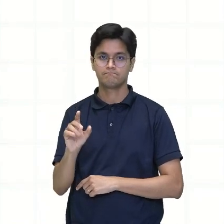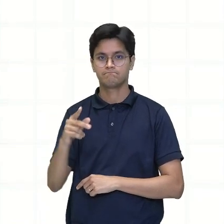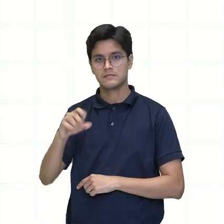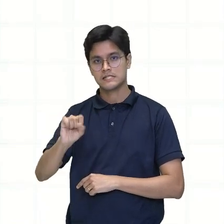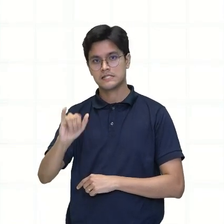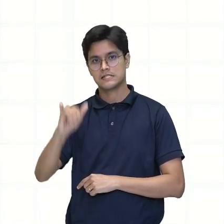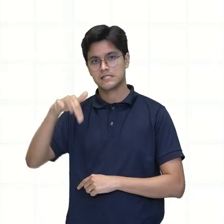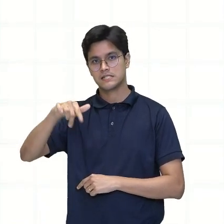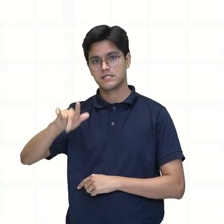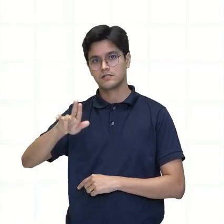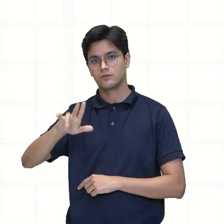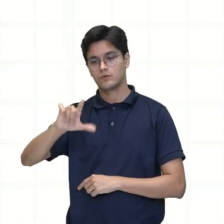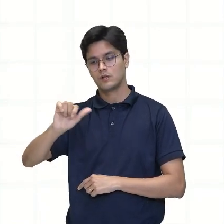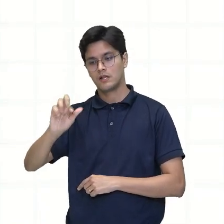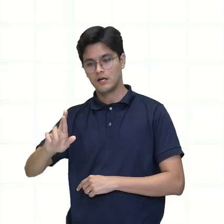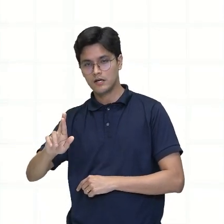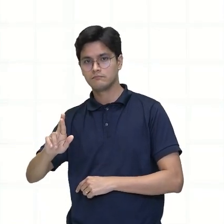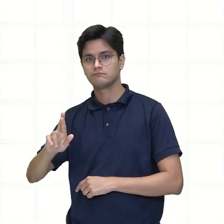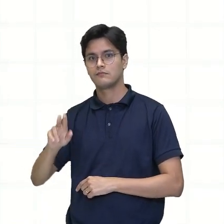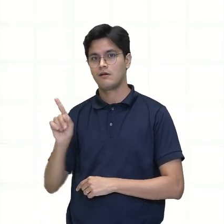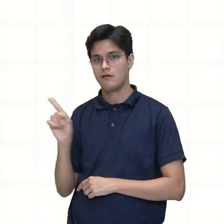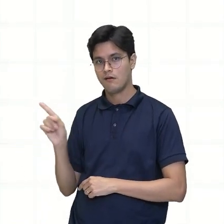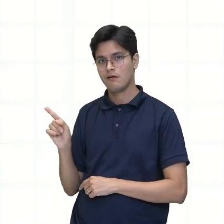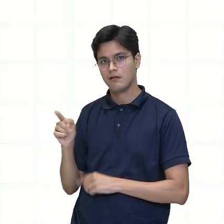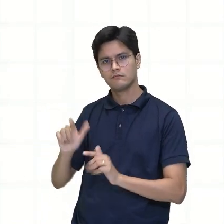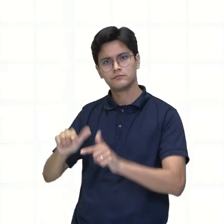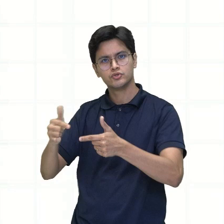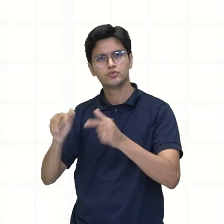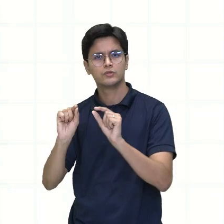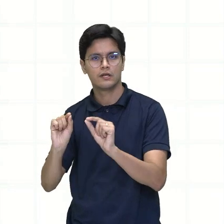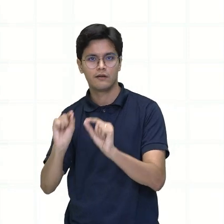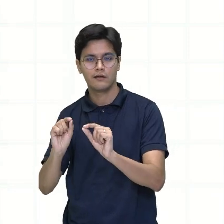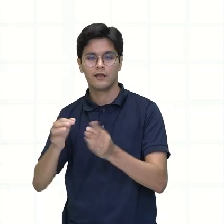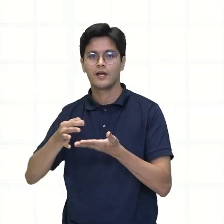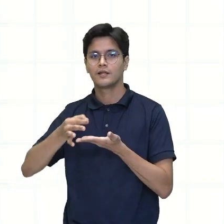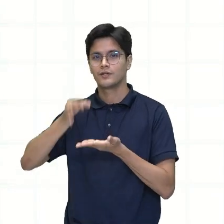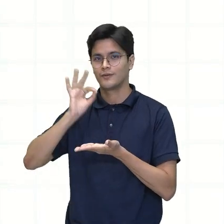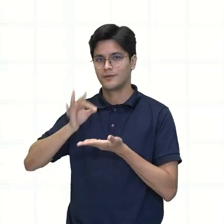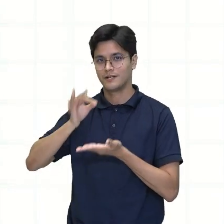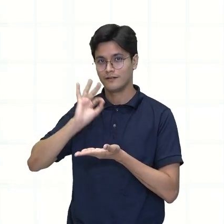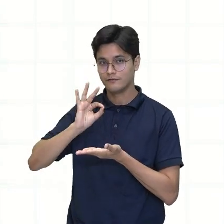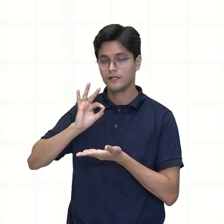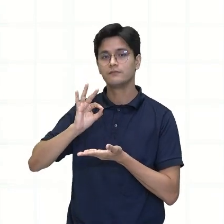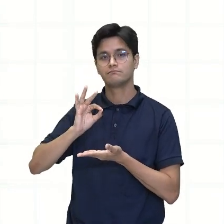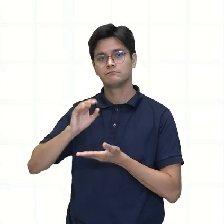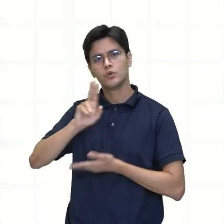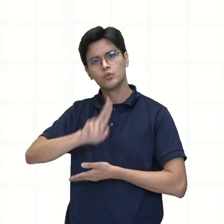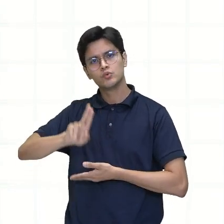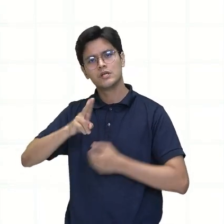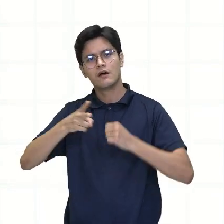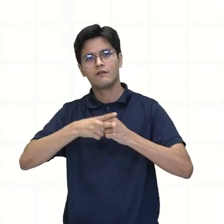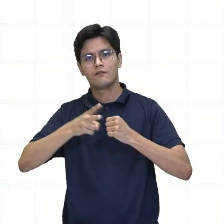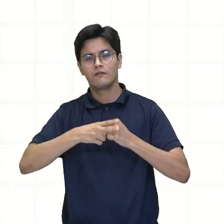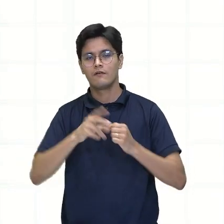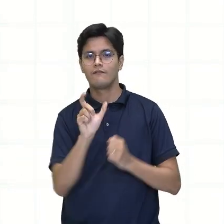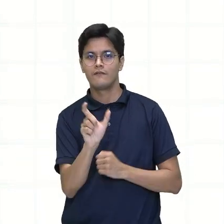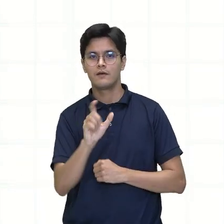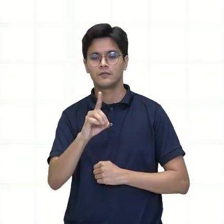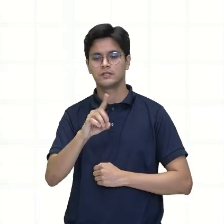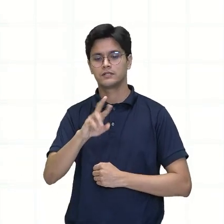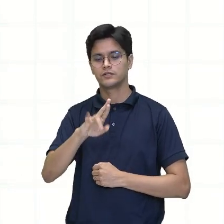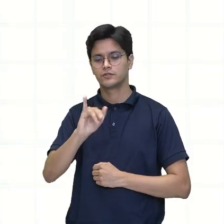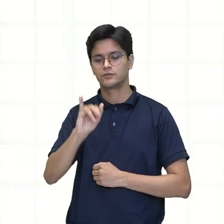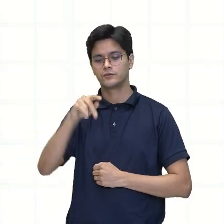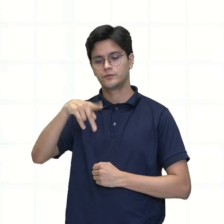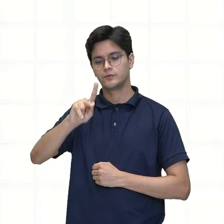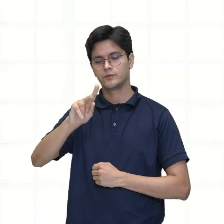is. Vamos para aqui, ó. O verbo beber é drink. Só que eu estou usando